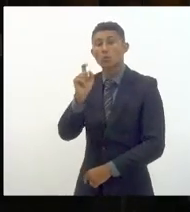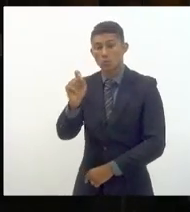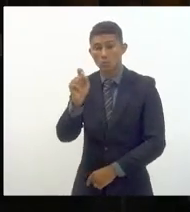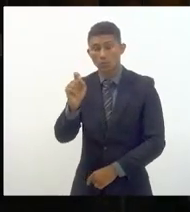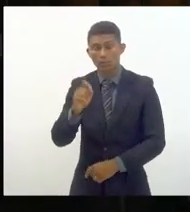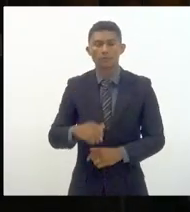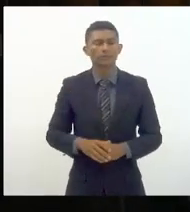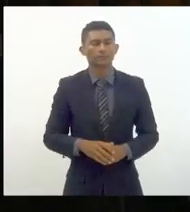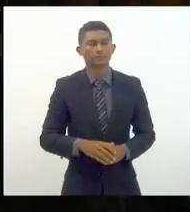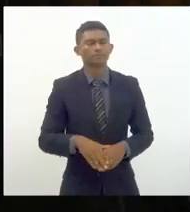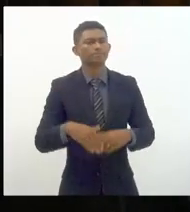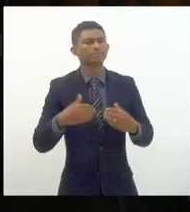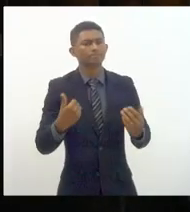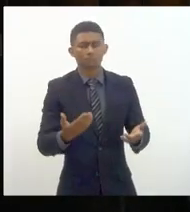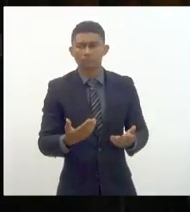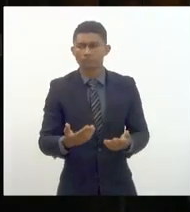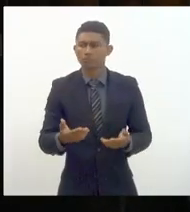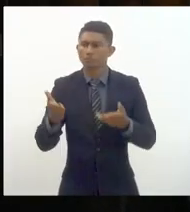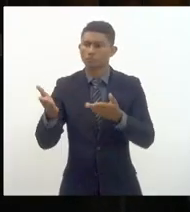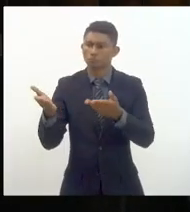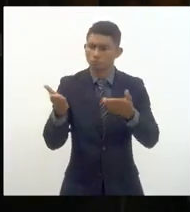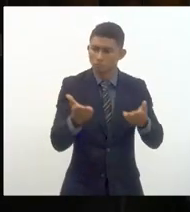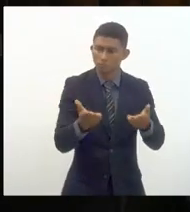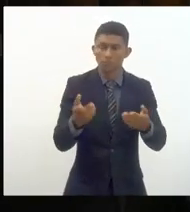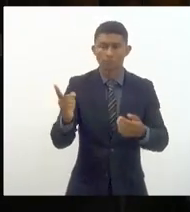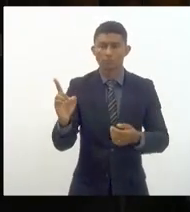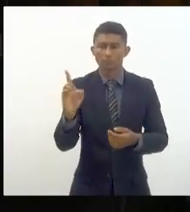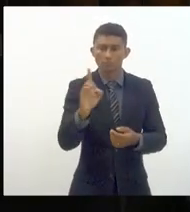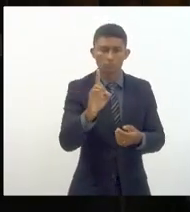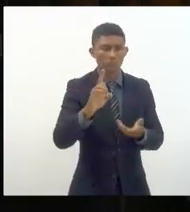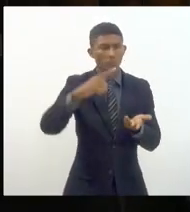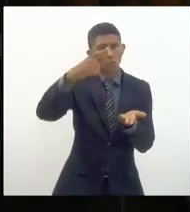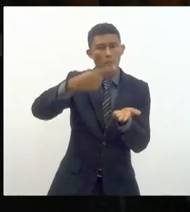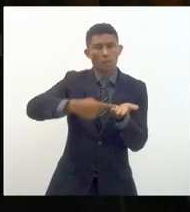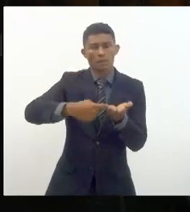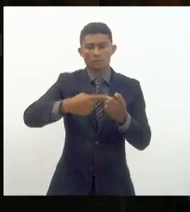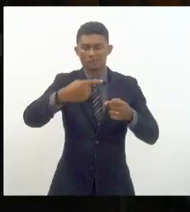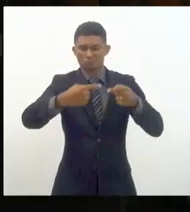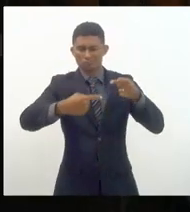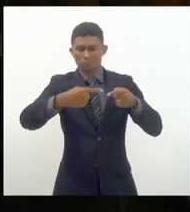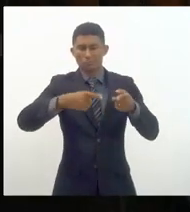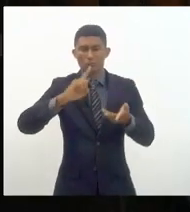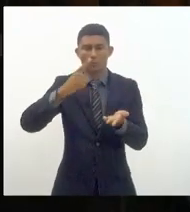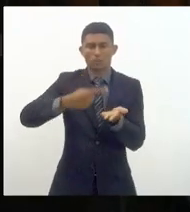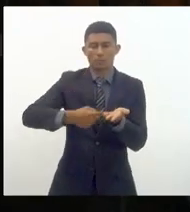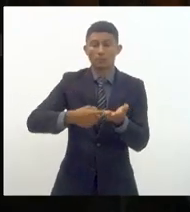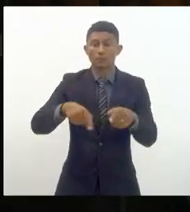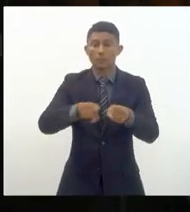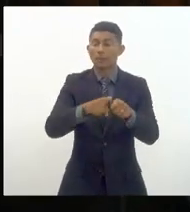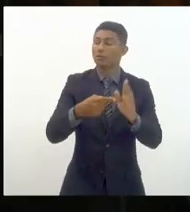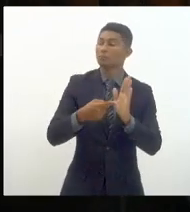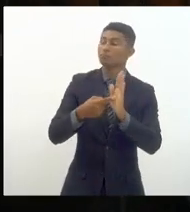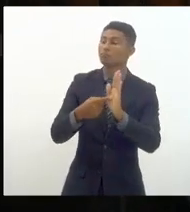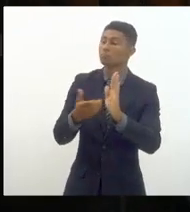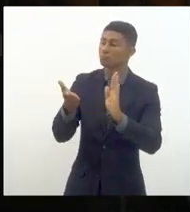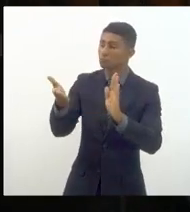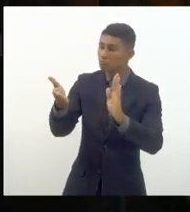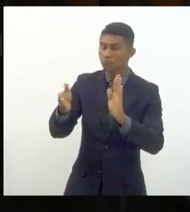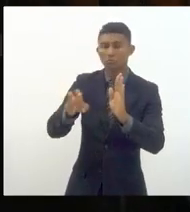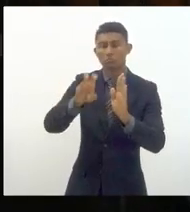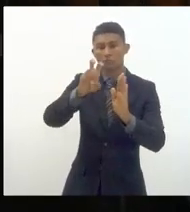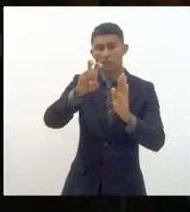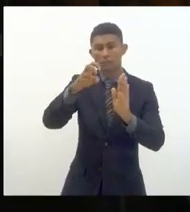para fazer um acordo político teria sido oferecido ao mesmo 520